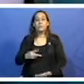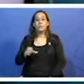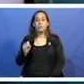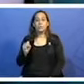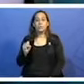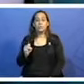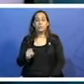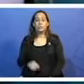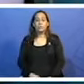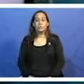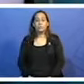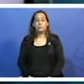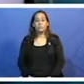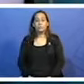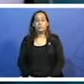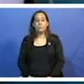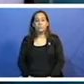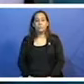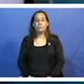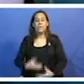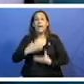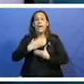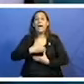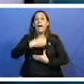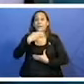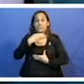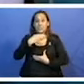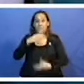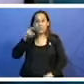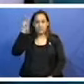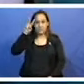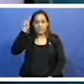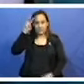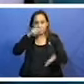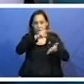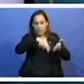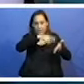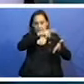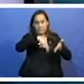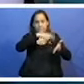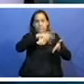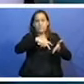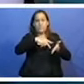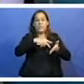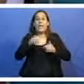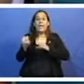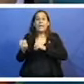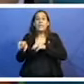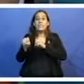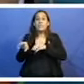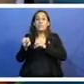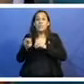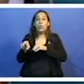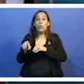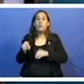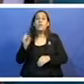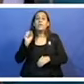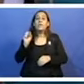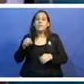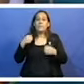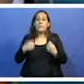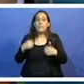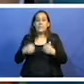28. Virou a página? Então vamos lá. A girafa nessa história ensinou-nos bravamente que